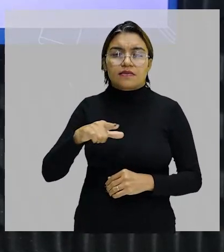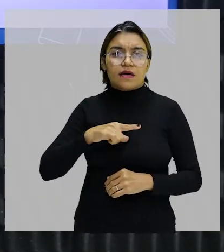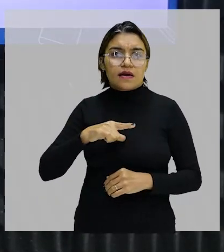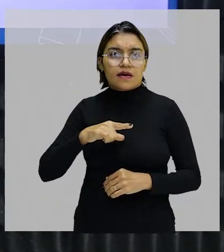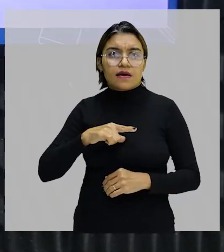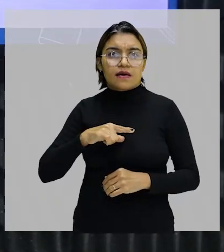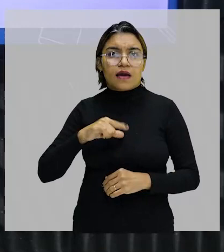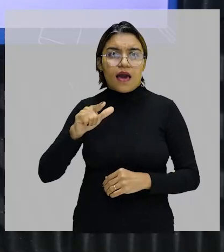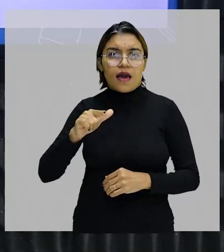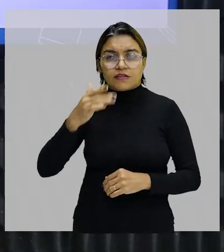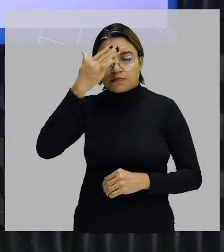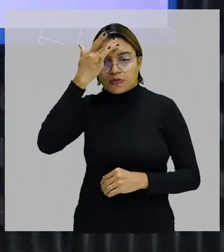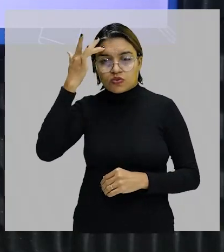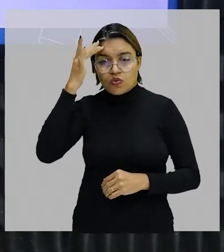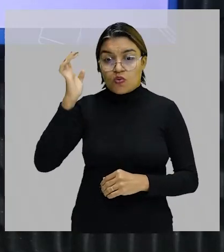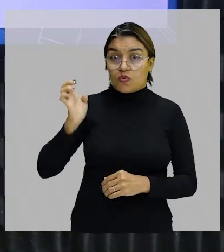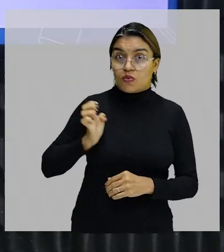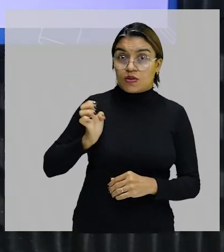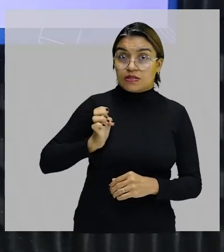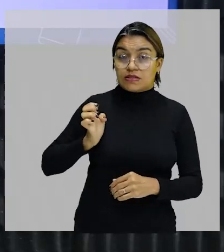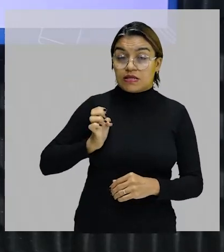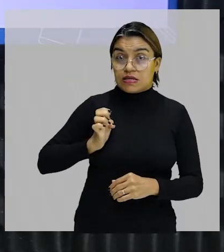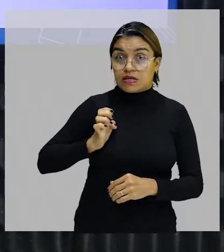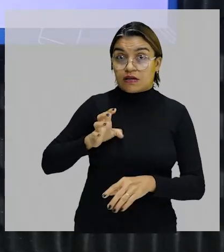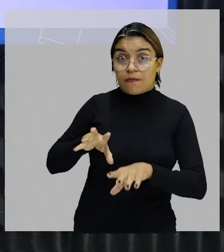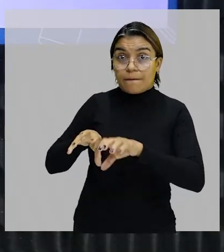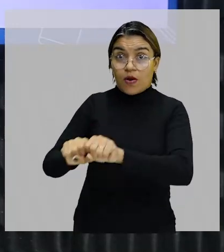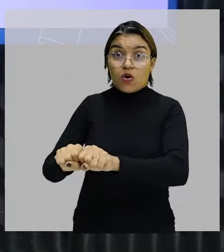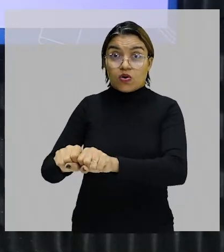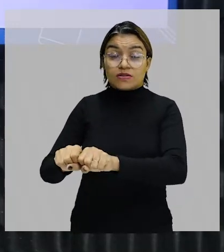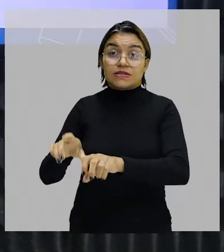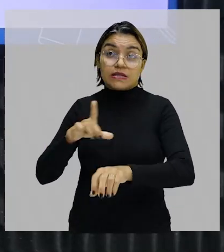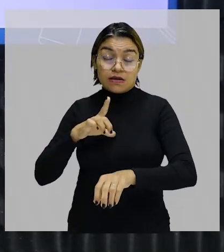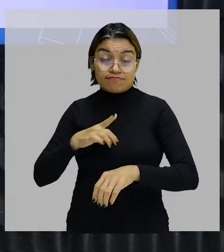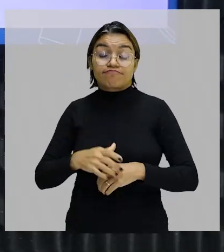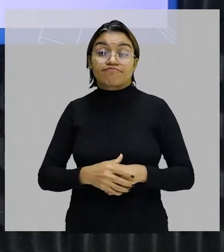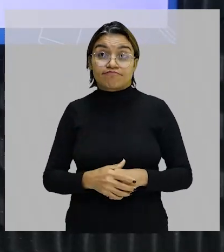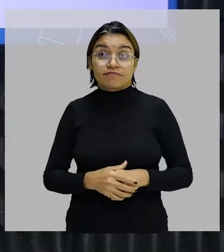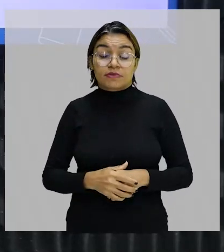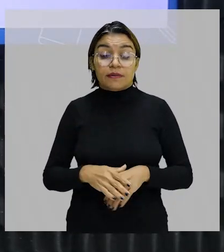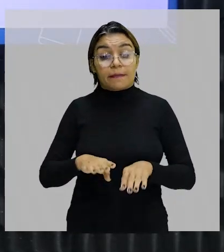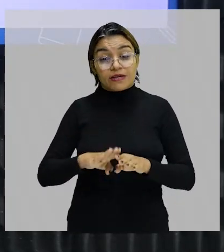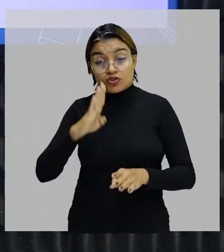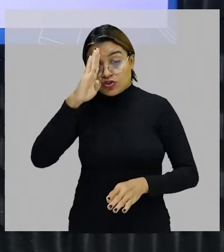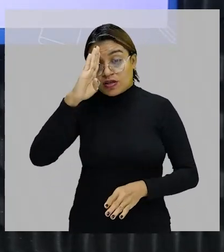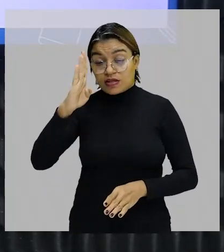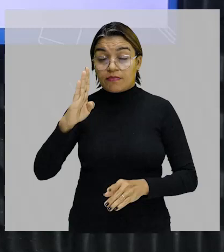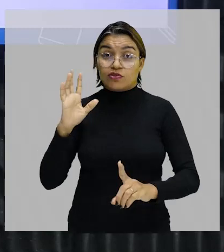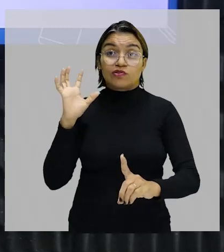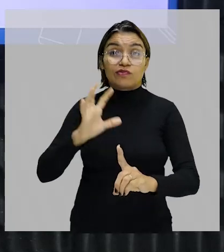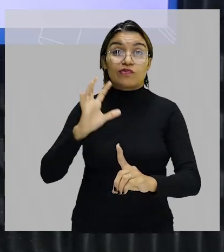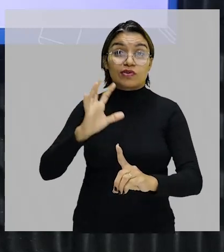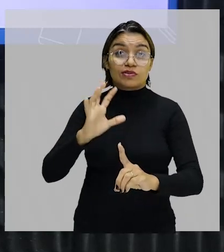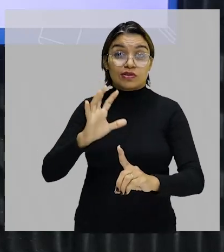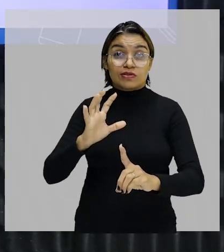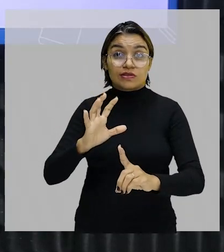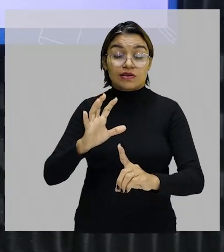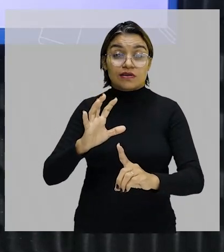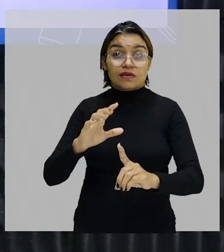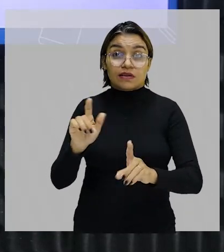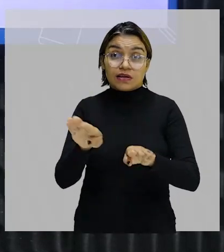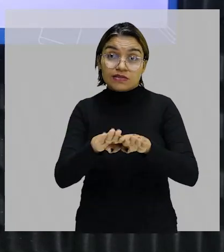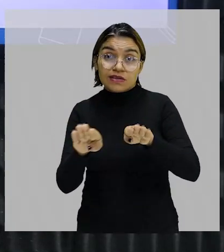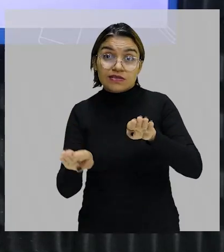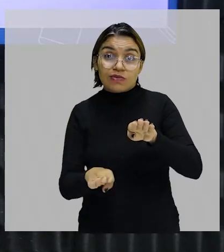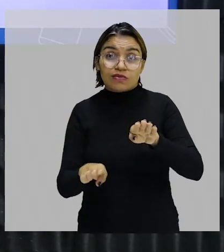mão dos mais poderosos, na mão de poucos. E isso diretamente influencia no aumento das desigualdades sociais,